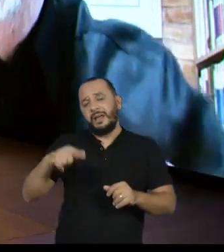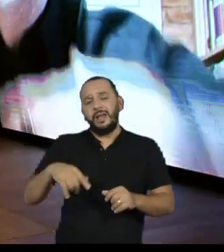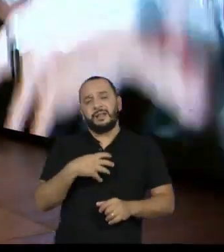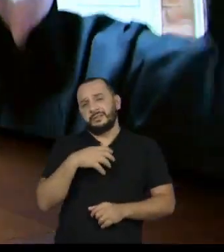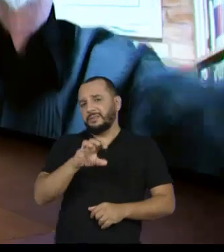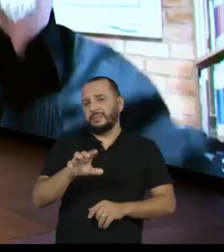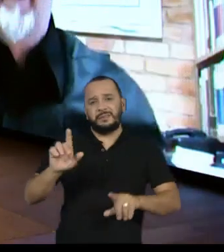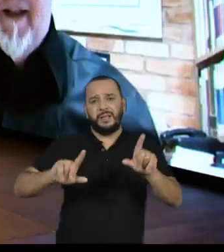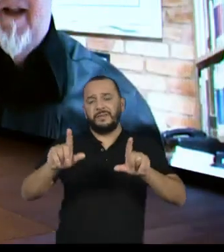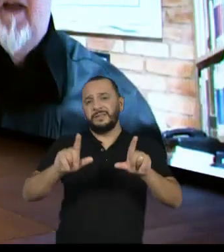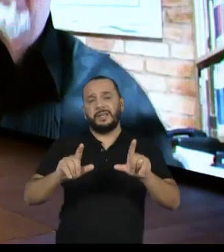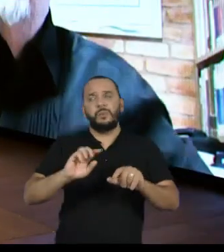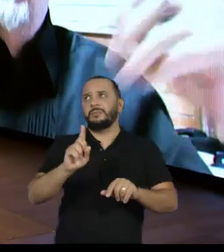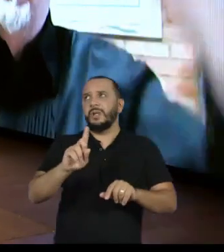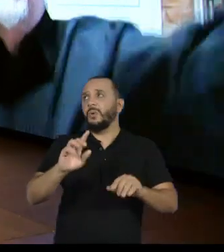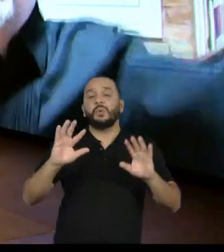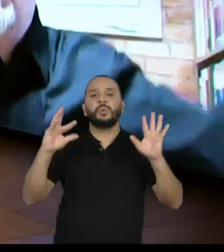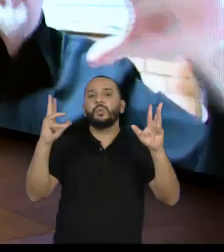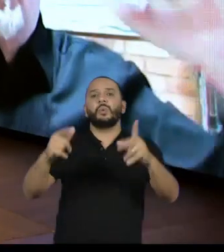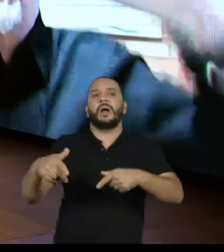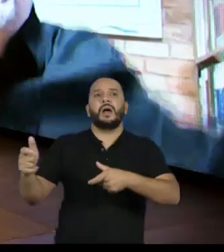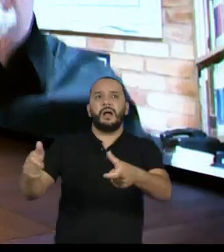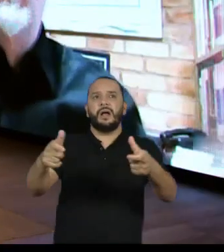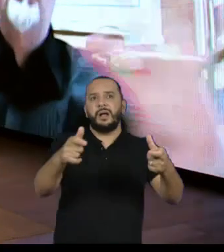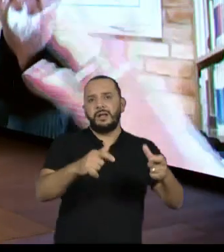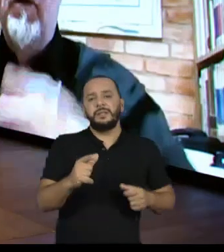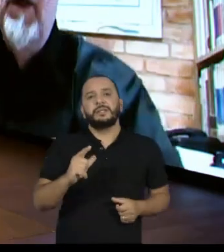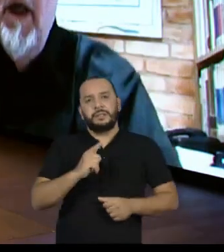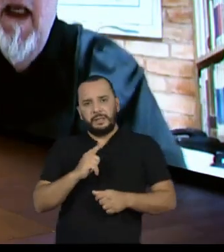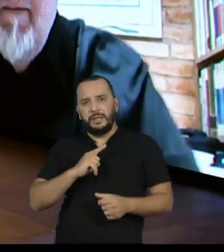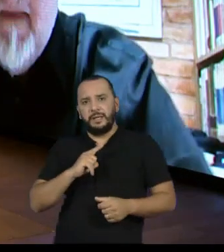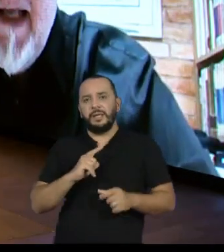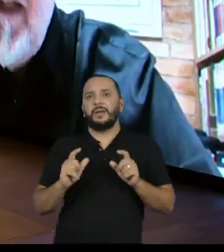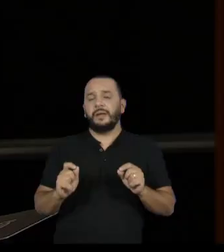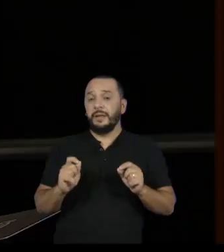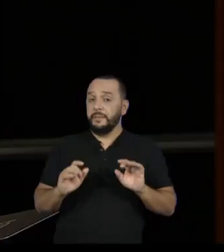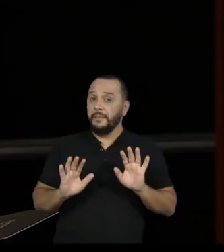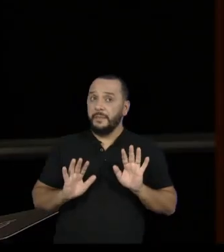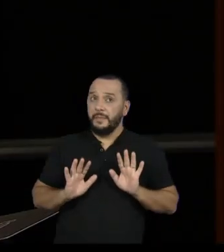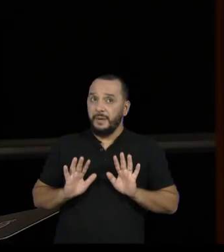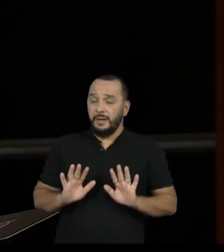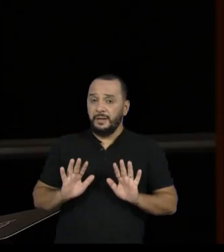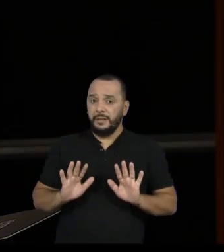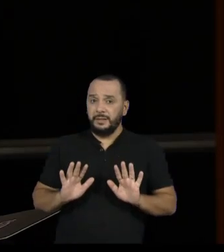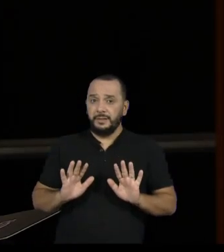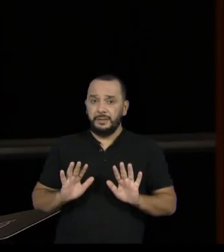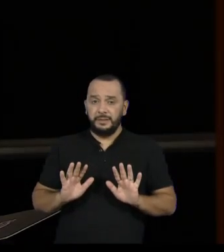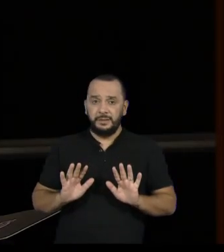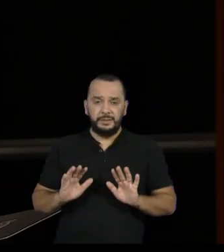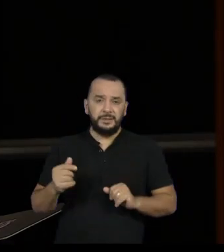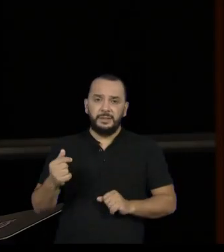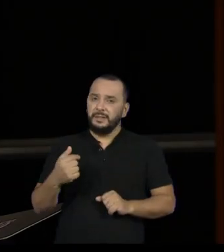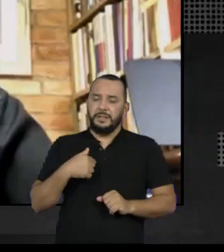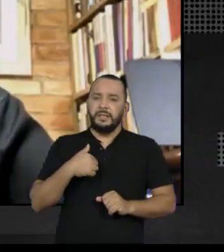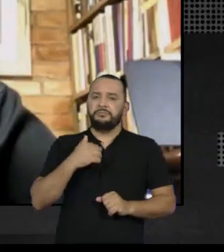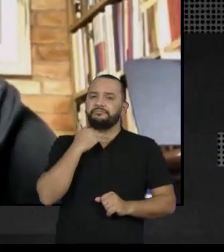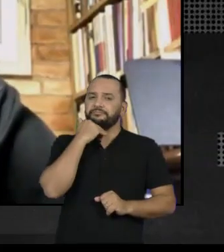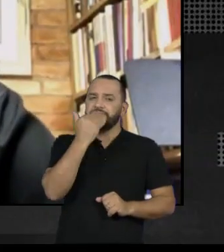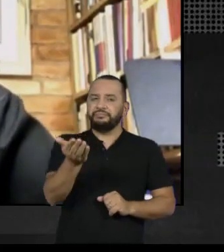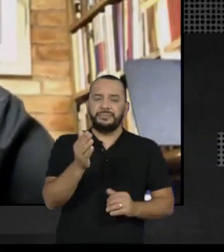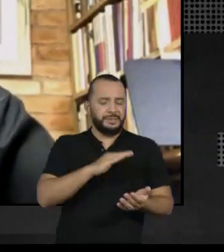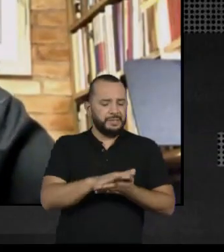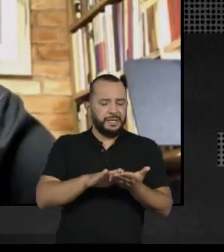uma empresa onde todo mundo quer entrar, então as pessoas ficam inseguras e elas puxam o tapete um do outro. Bom, vocês trabalham em televisão, não sei como é que é aí,